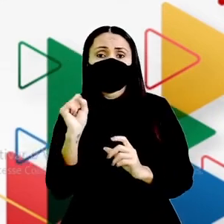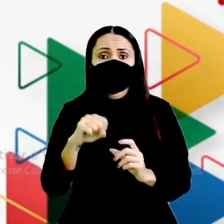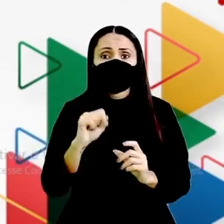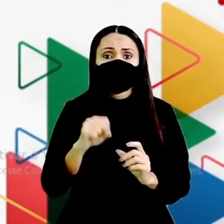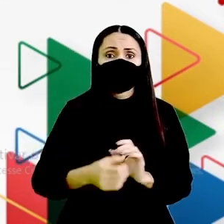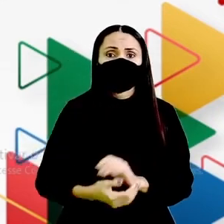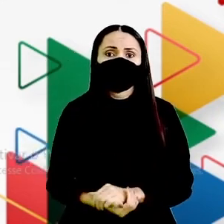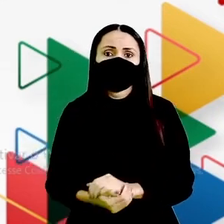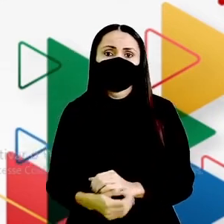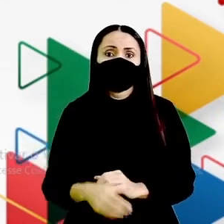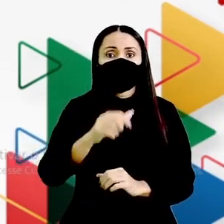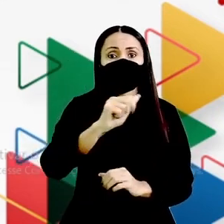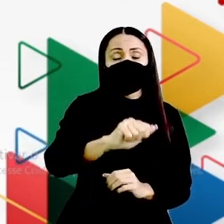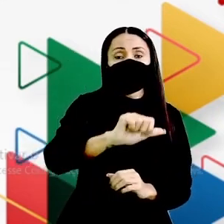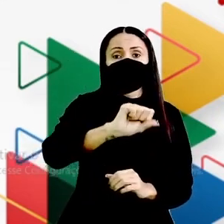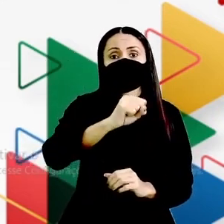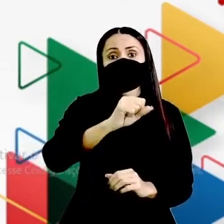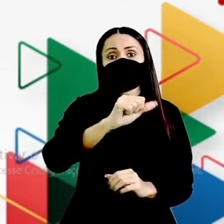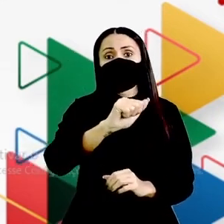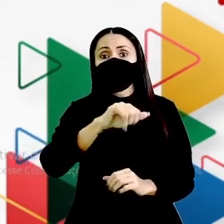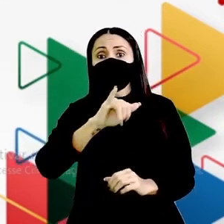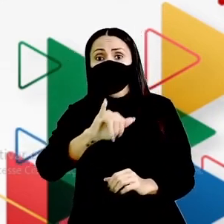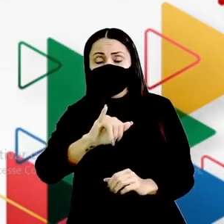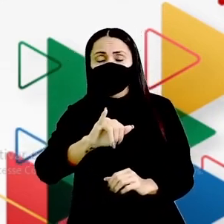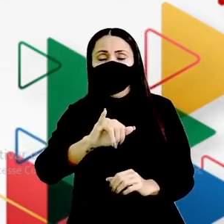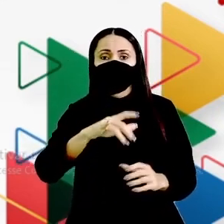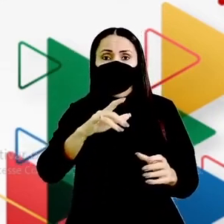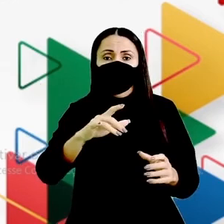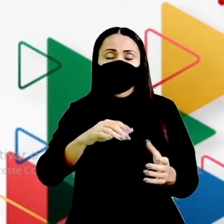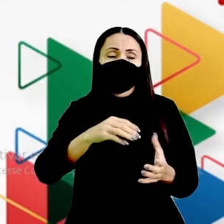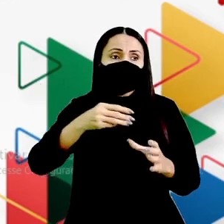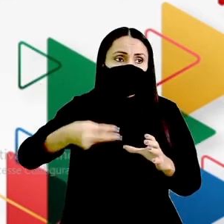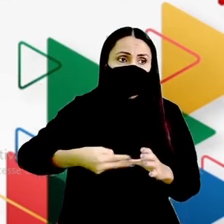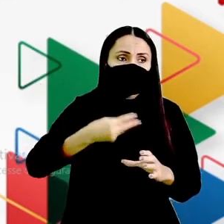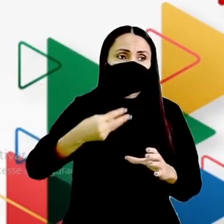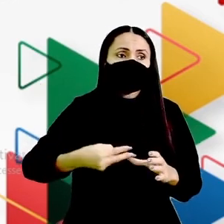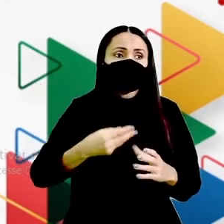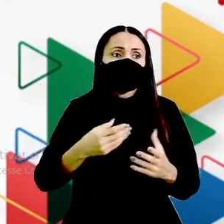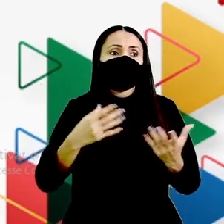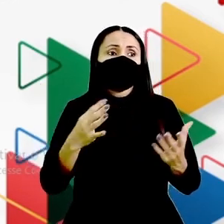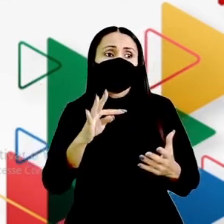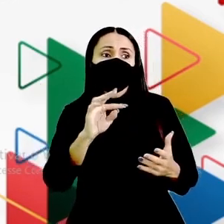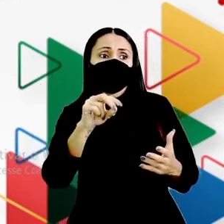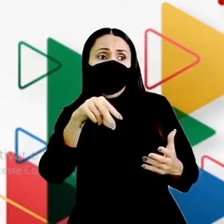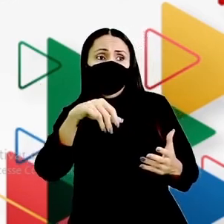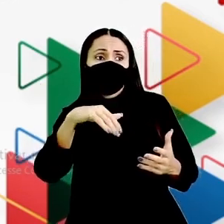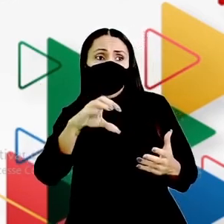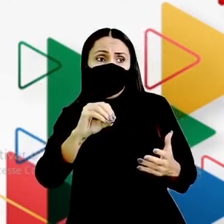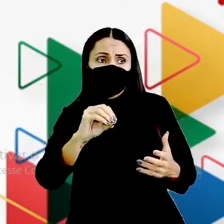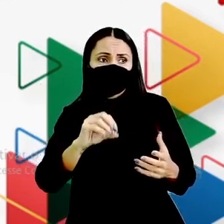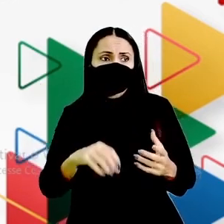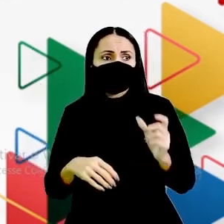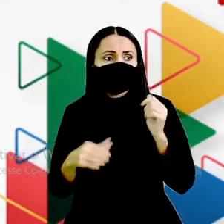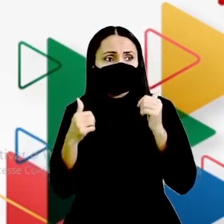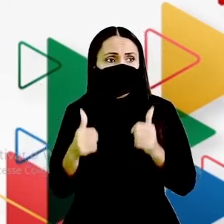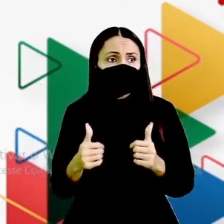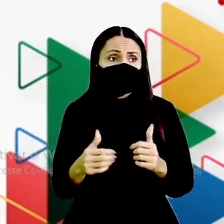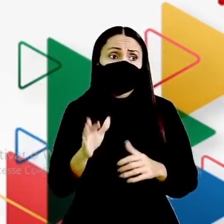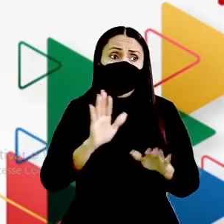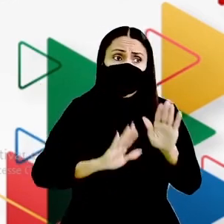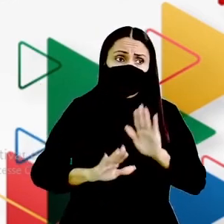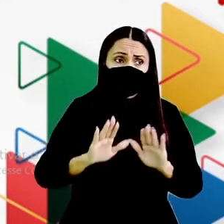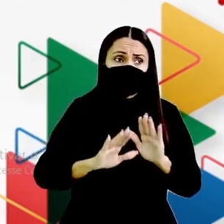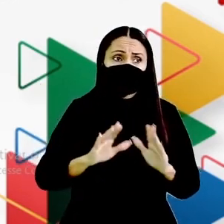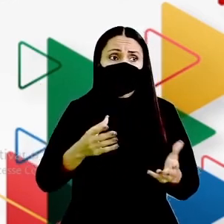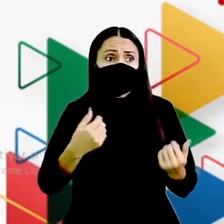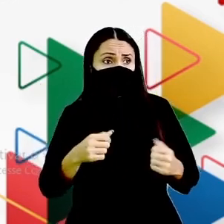açaí, Exatamente. aí ele é tônico, Perfeito. ele é pronunciado fortemente, ele vira vogal. Tá certo? Cuidado com as decorabinhas, cuidado com Exatamente. ela.